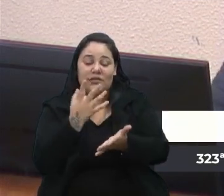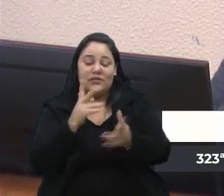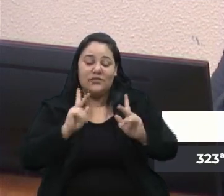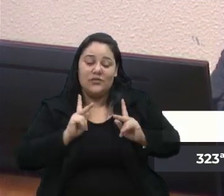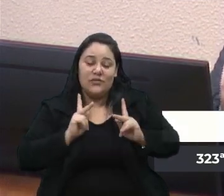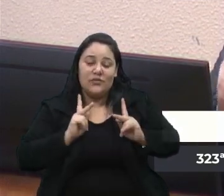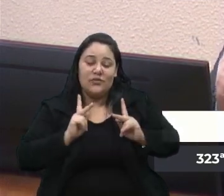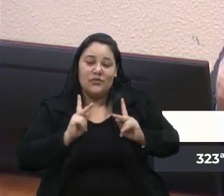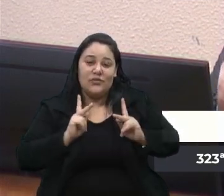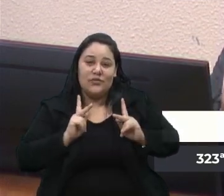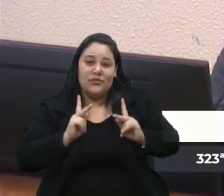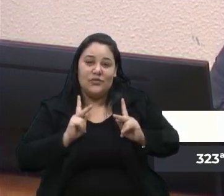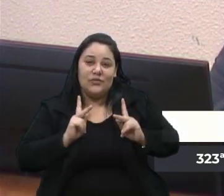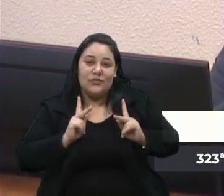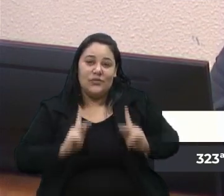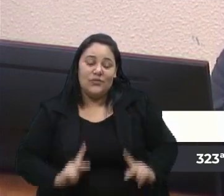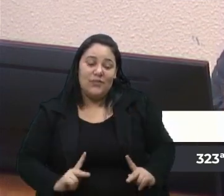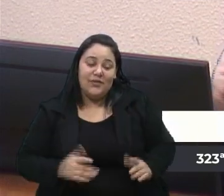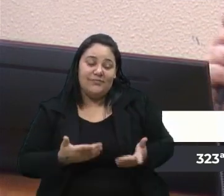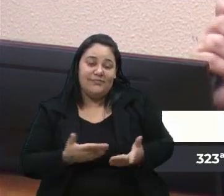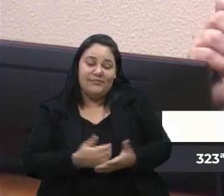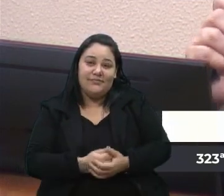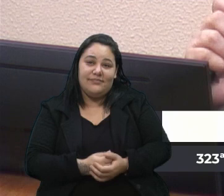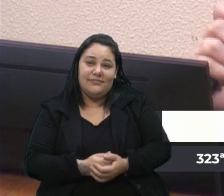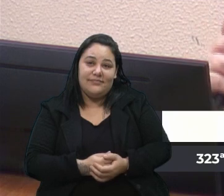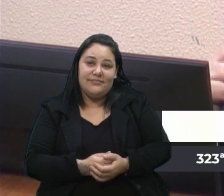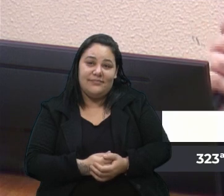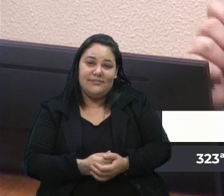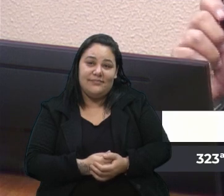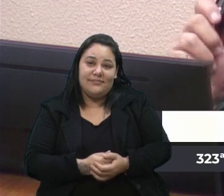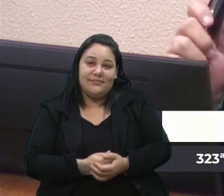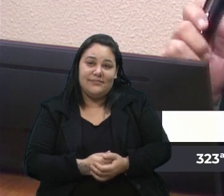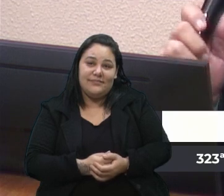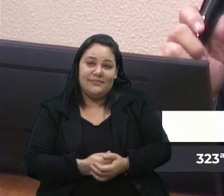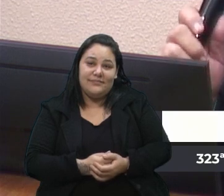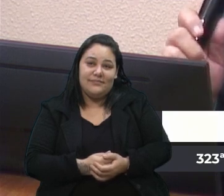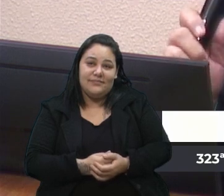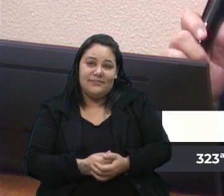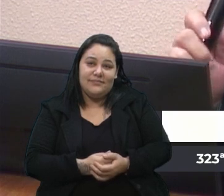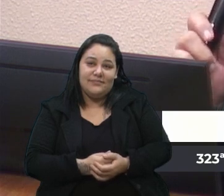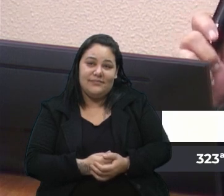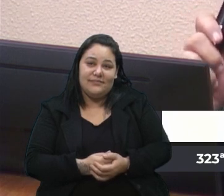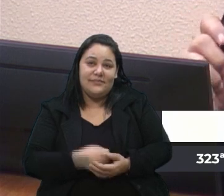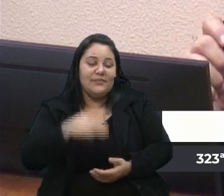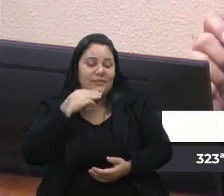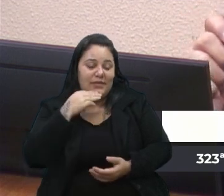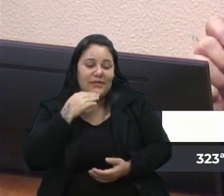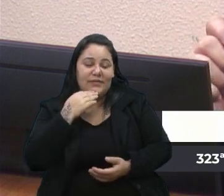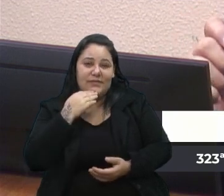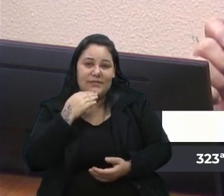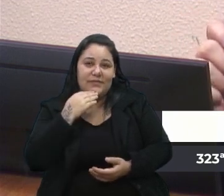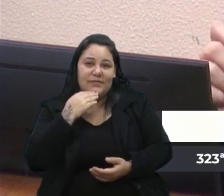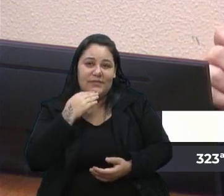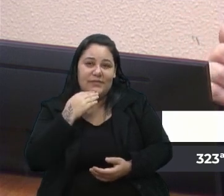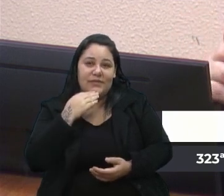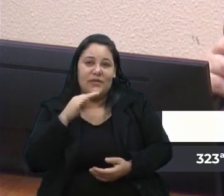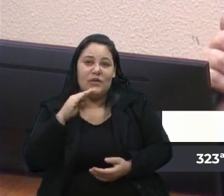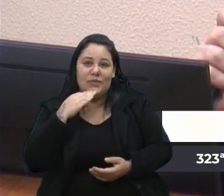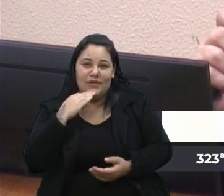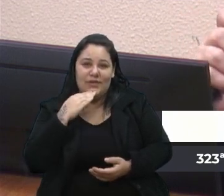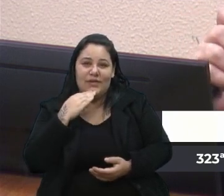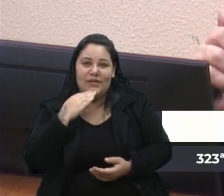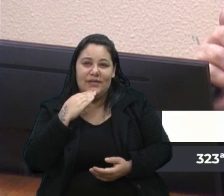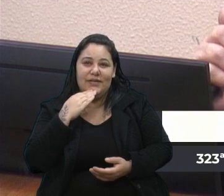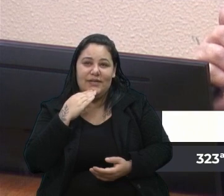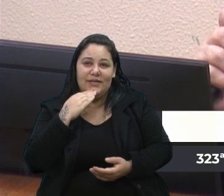Então acho que então eu acho que então Vereador bortola Muito obrigado quer dizer que foi Flamengo